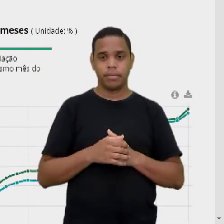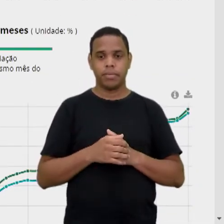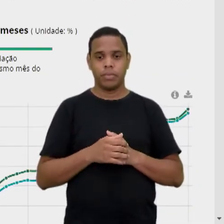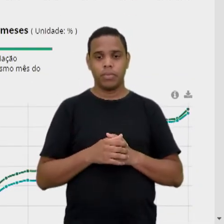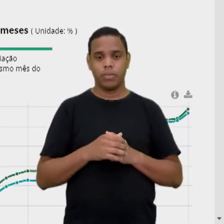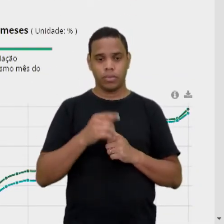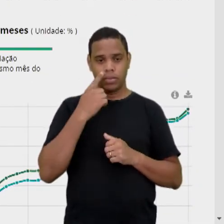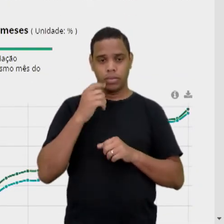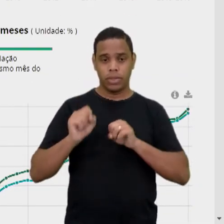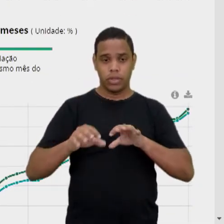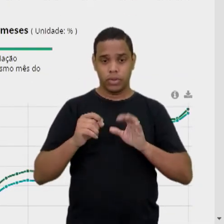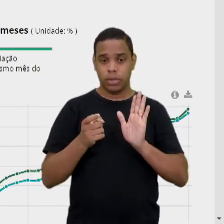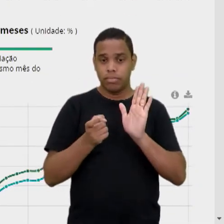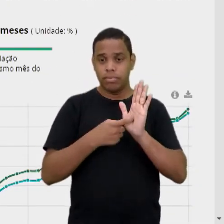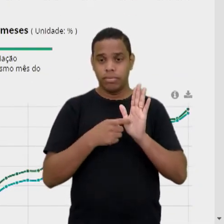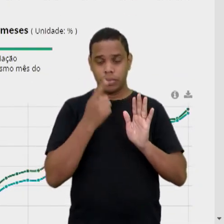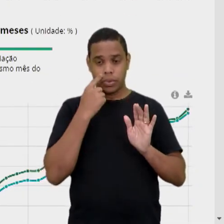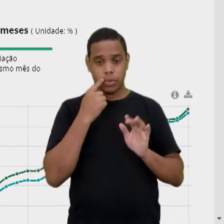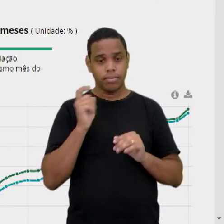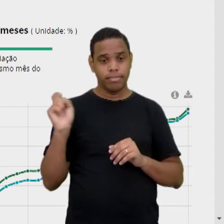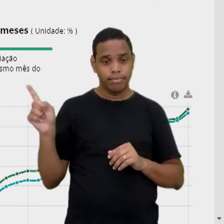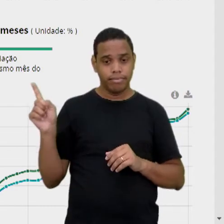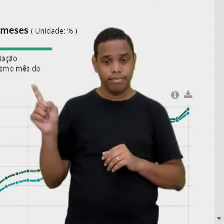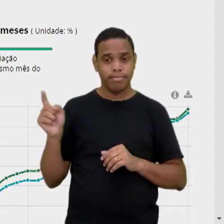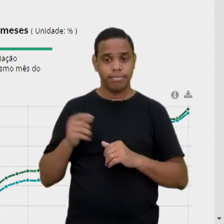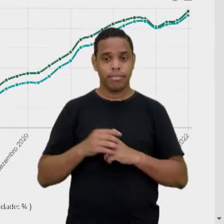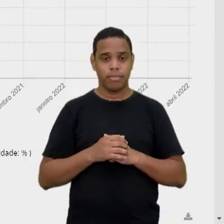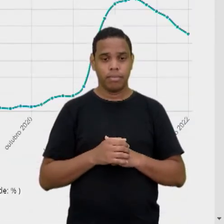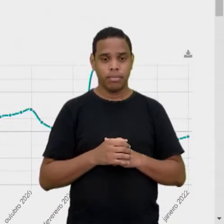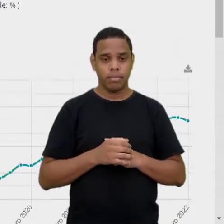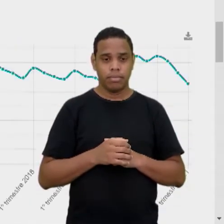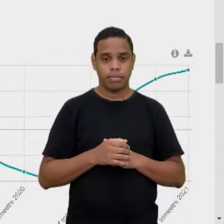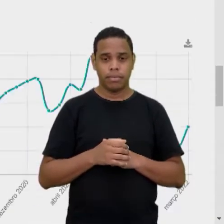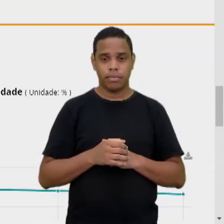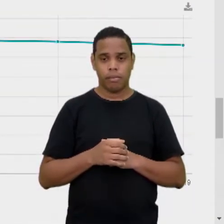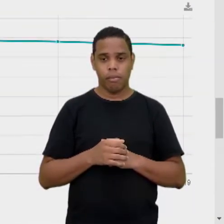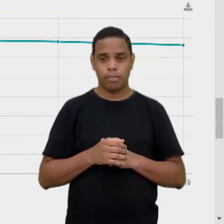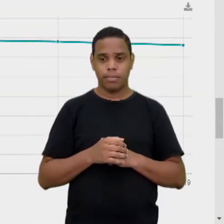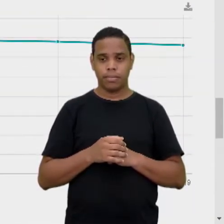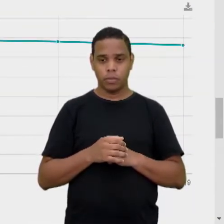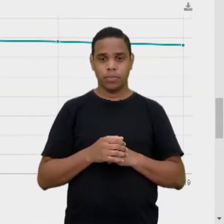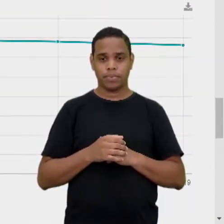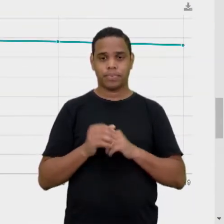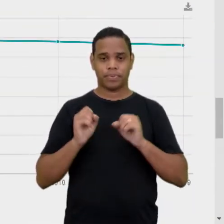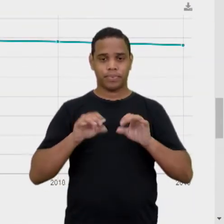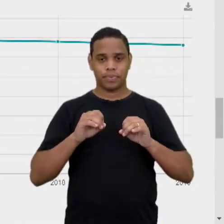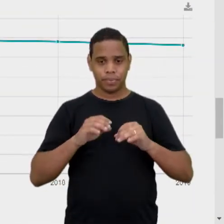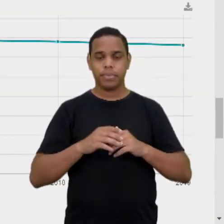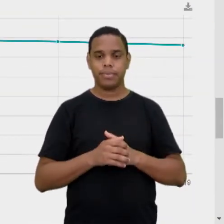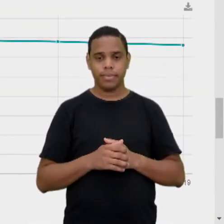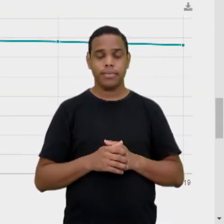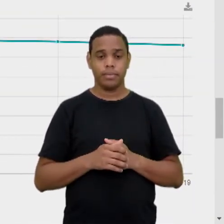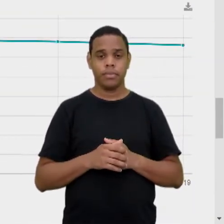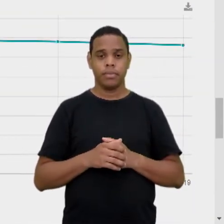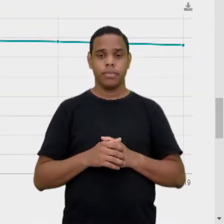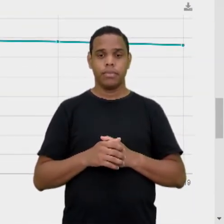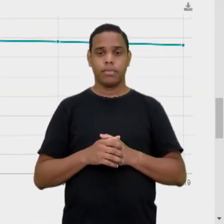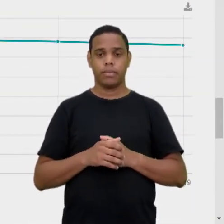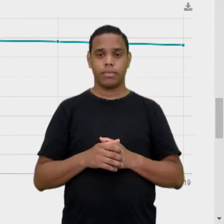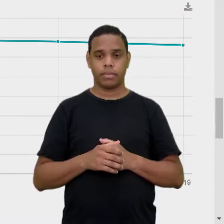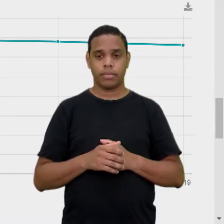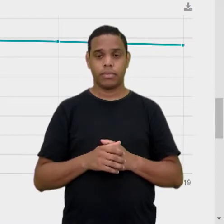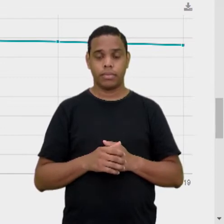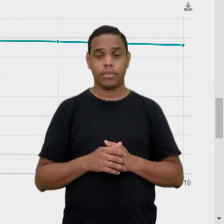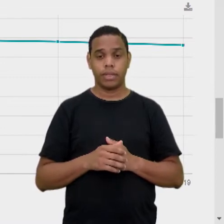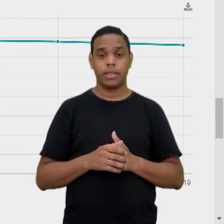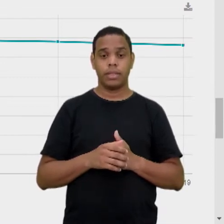vendo educação. Eu posso clicar aqui à esquerda também, ó, tá vendo? Ó? Posso clicar aqui e vai aparecer os dados da educação. Então tá aqui, ó. Então nós